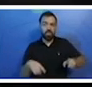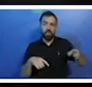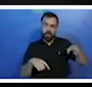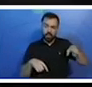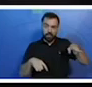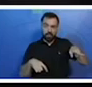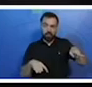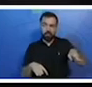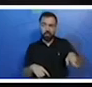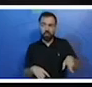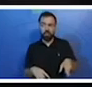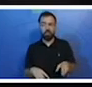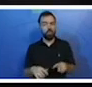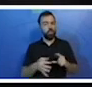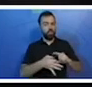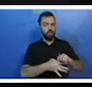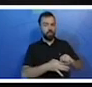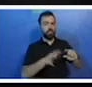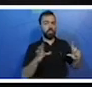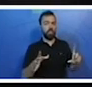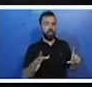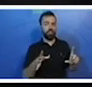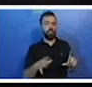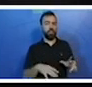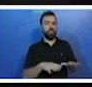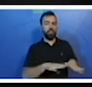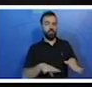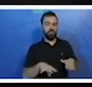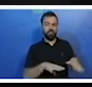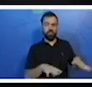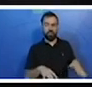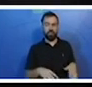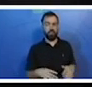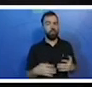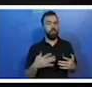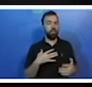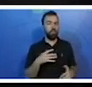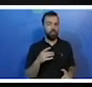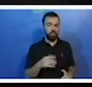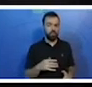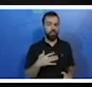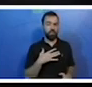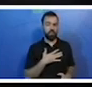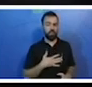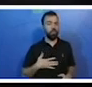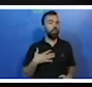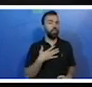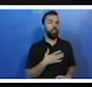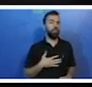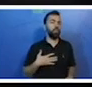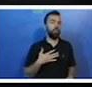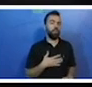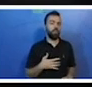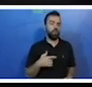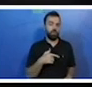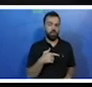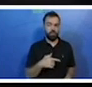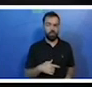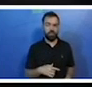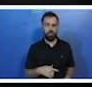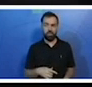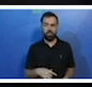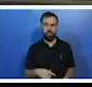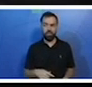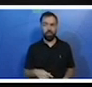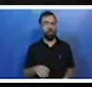lazer, ele tem uma prática livre, uma prática que a pessoa faz para satisfação individual, satisfação pessoal, ou para estar em determinados grupos nos